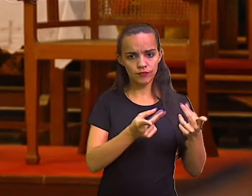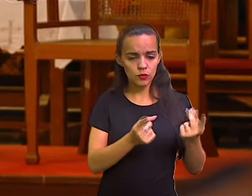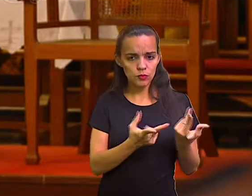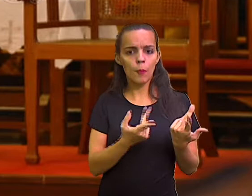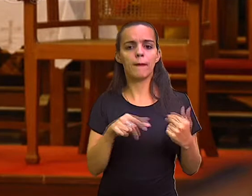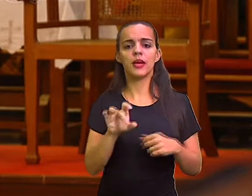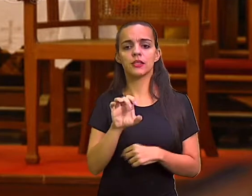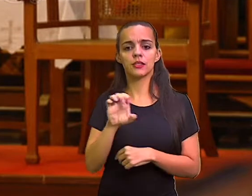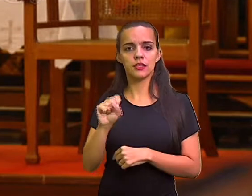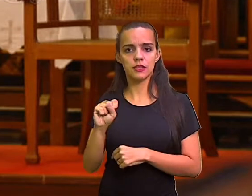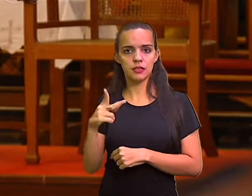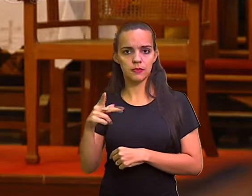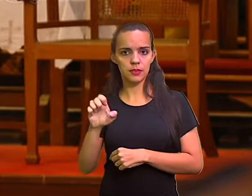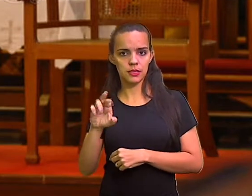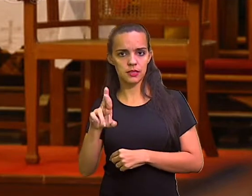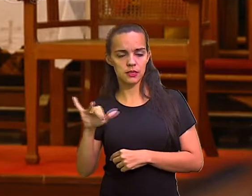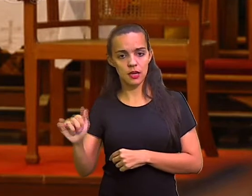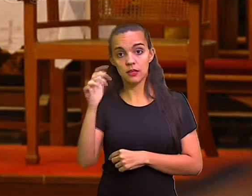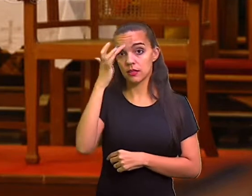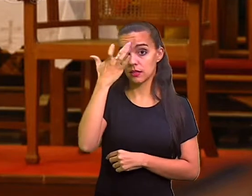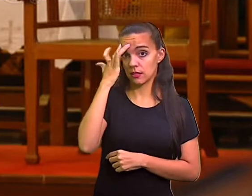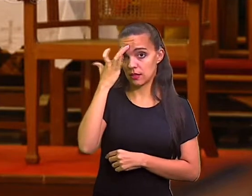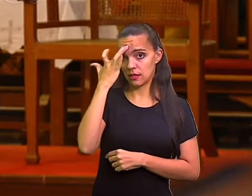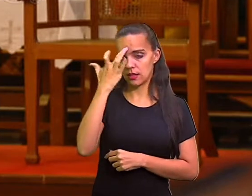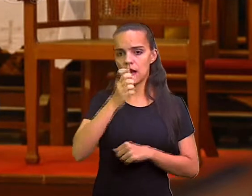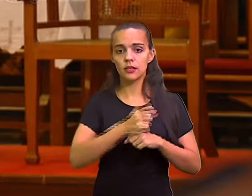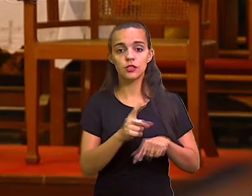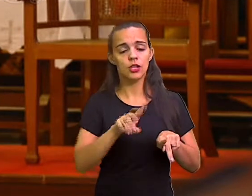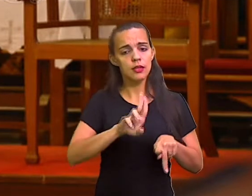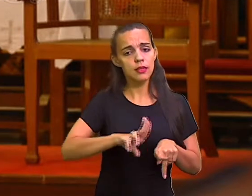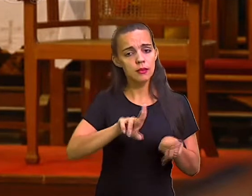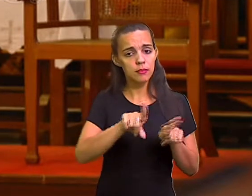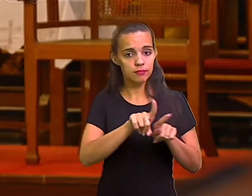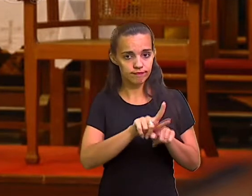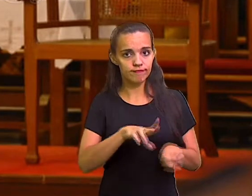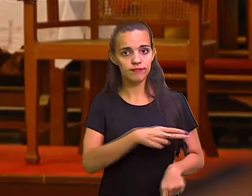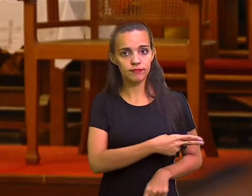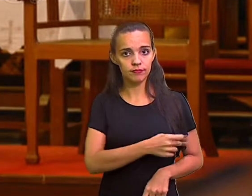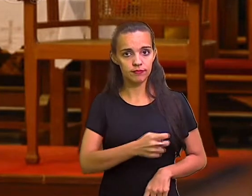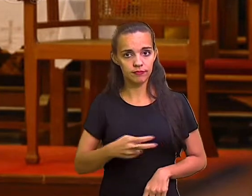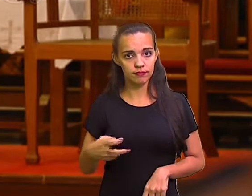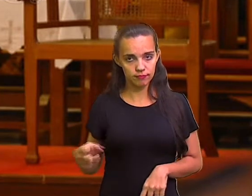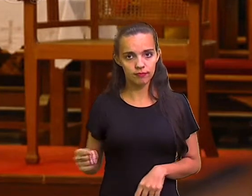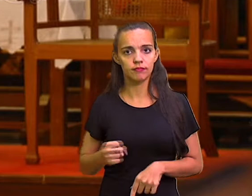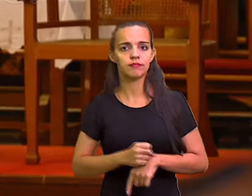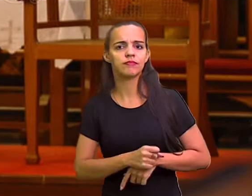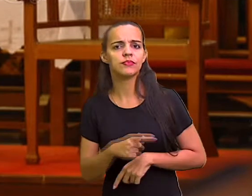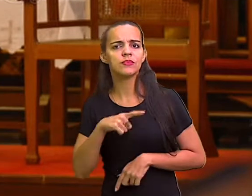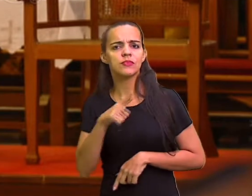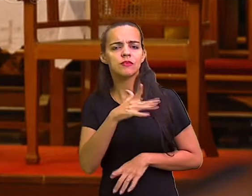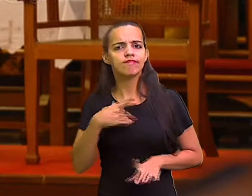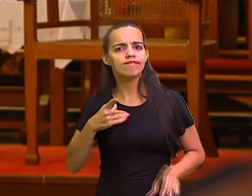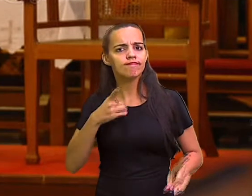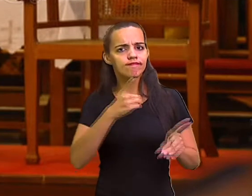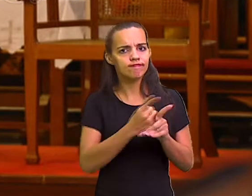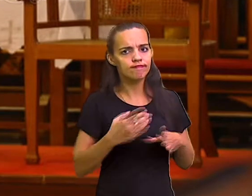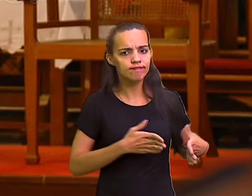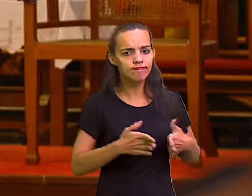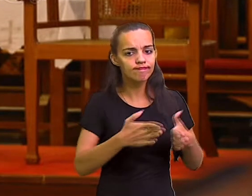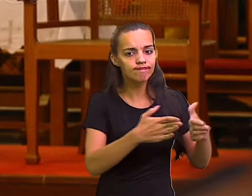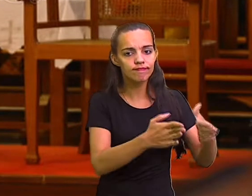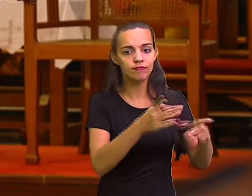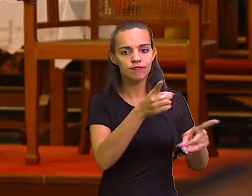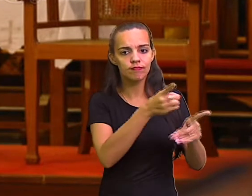Índia e também nas Ilhas Molucas da Indonésia. Isso significava encontrar um caminho para a